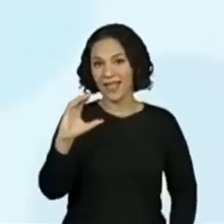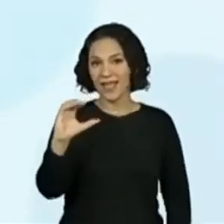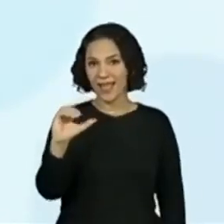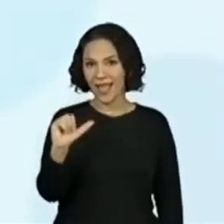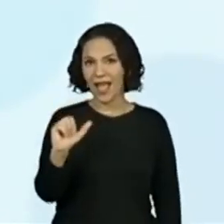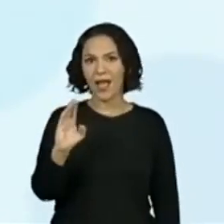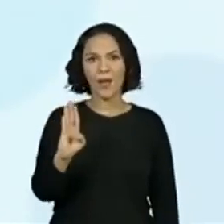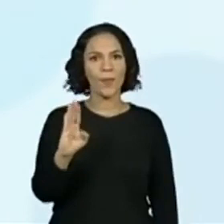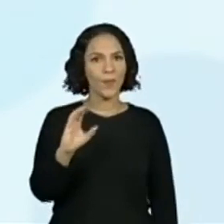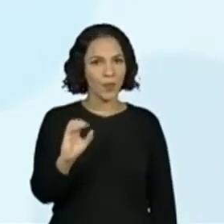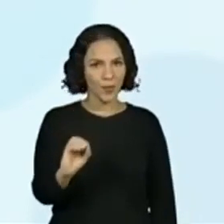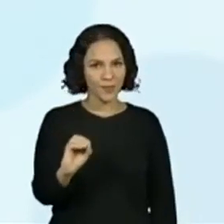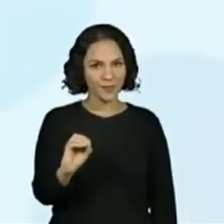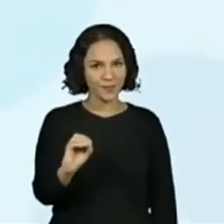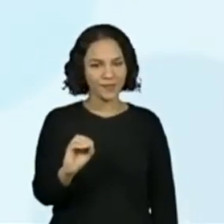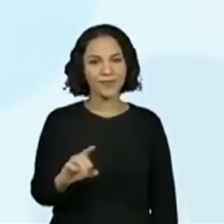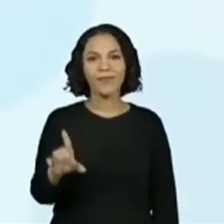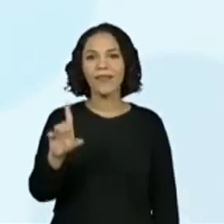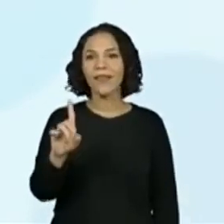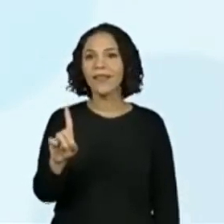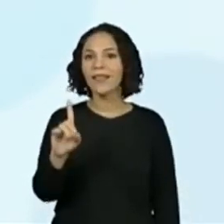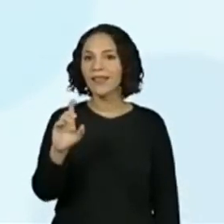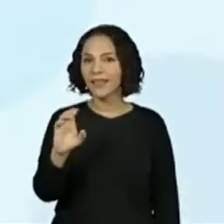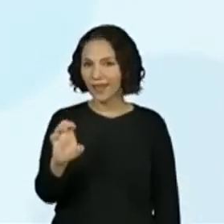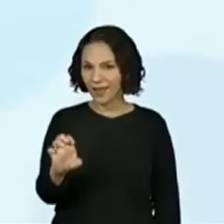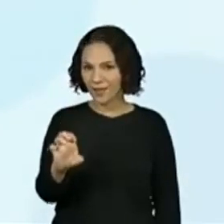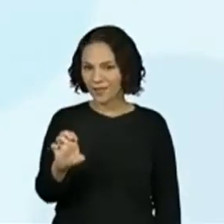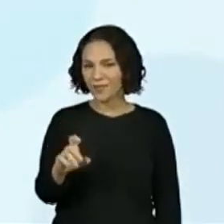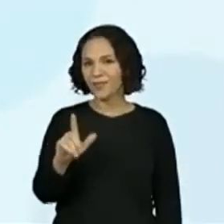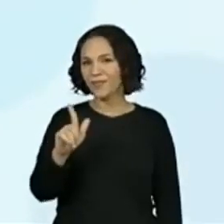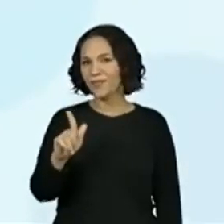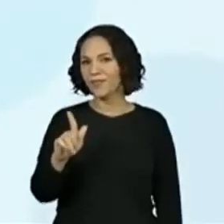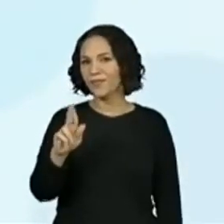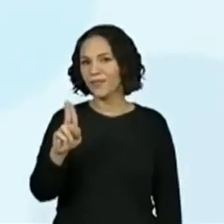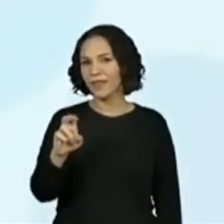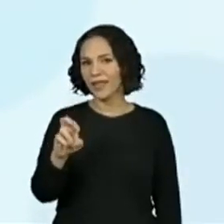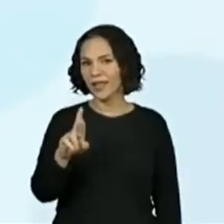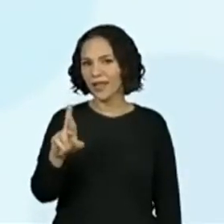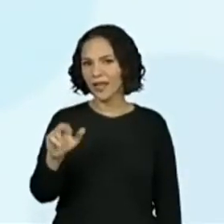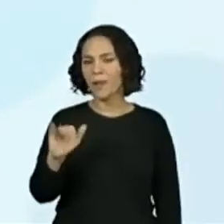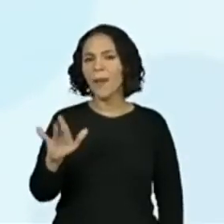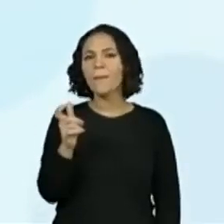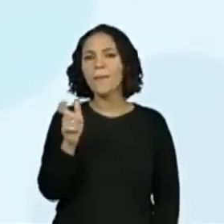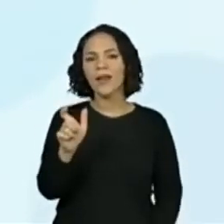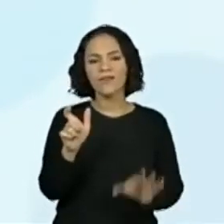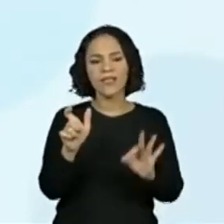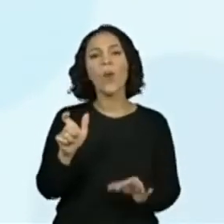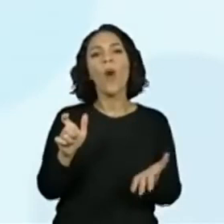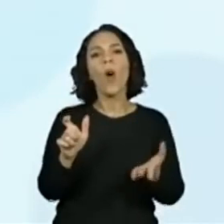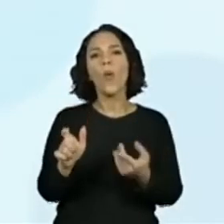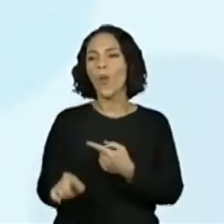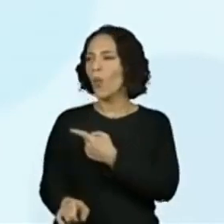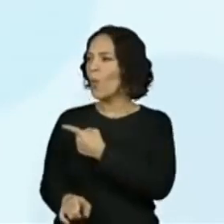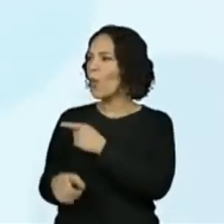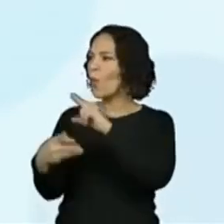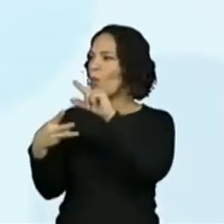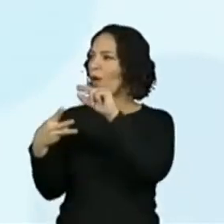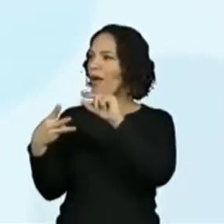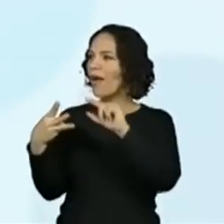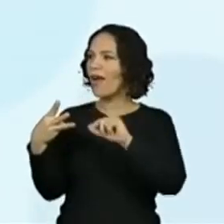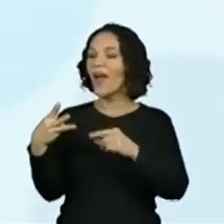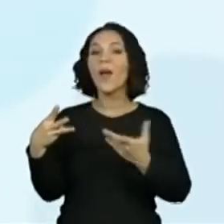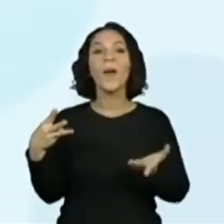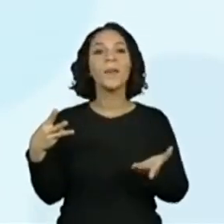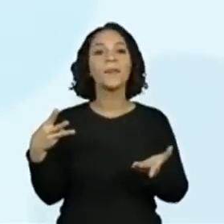o desafio é descobrir onde está escrito. Exatamente, professora Vivi. Então, vamos lá às perguntas, para a gente ter